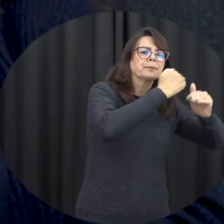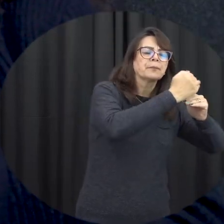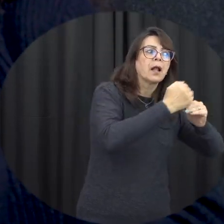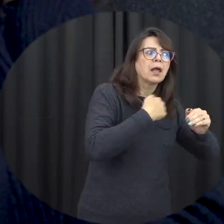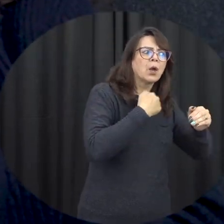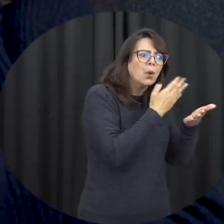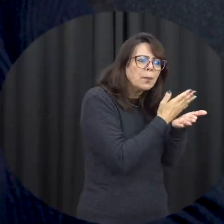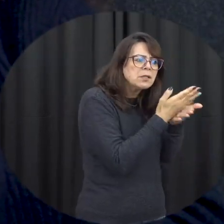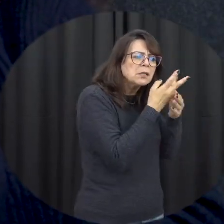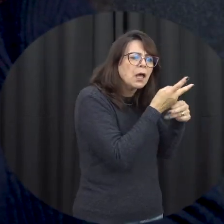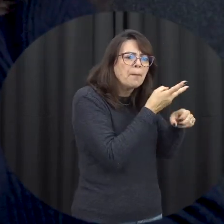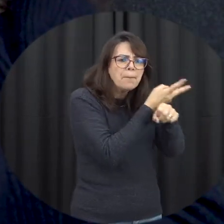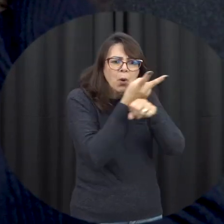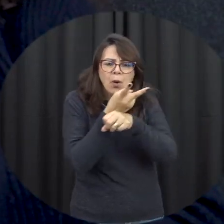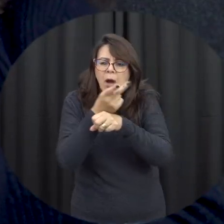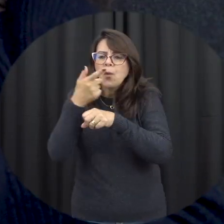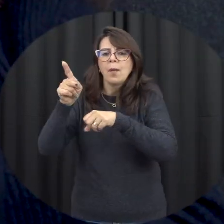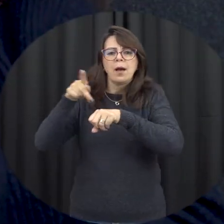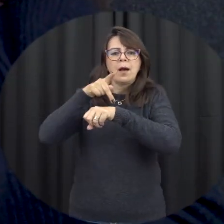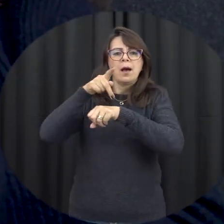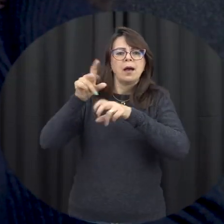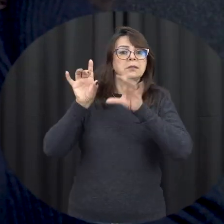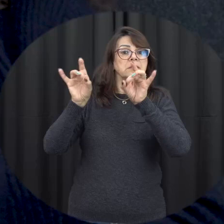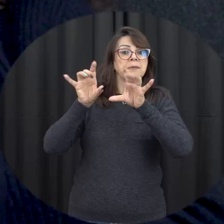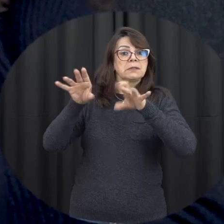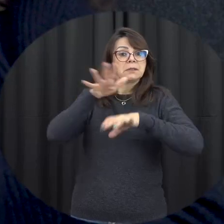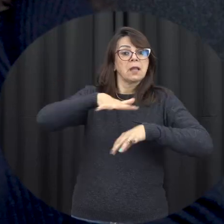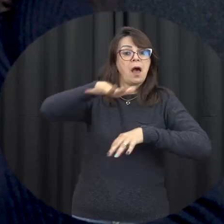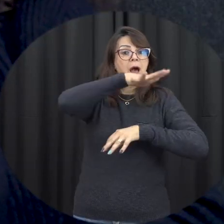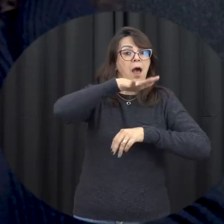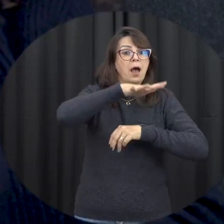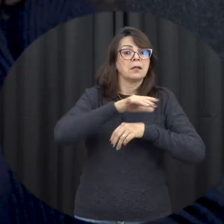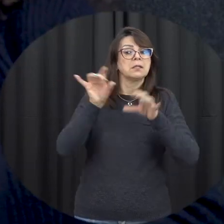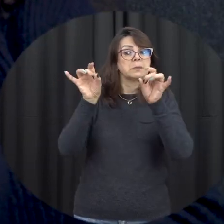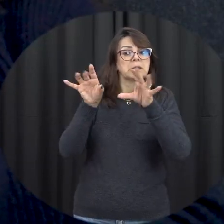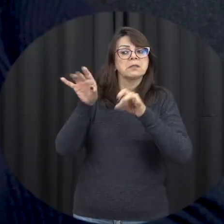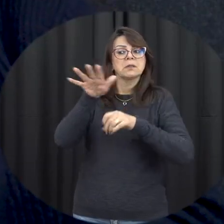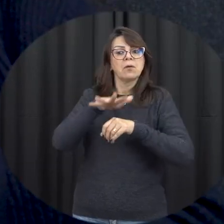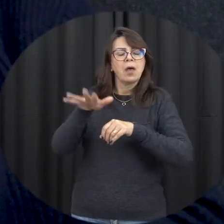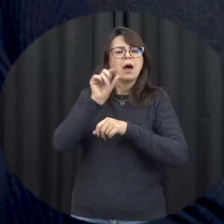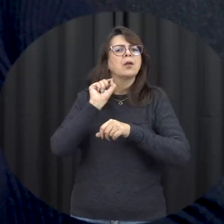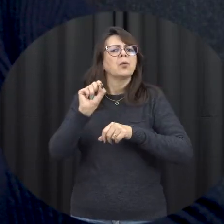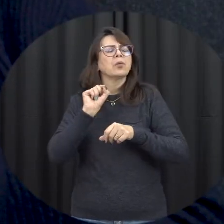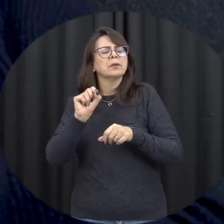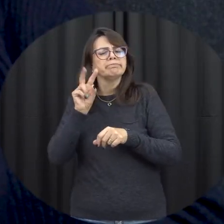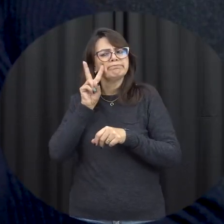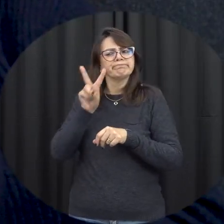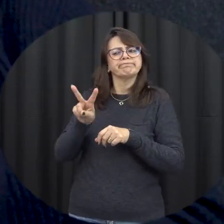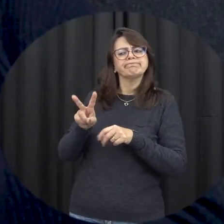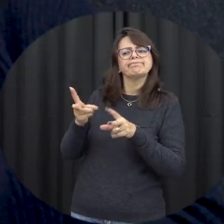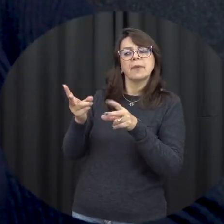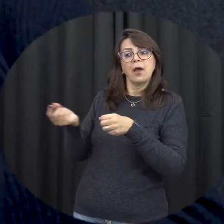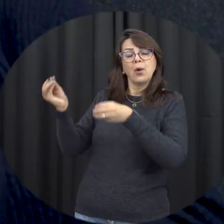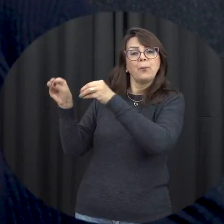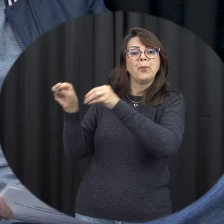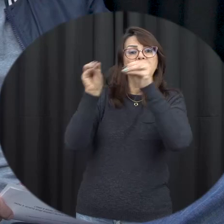Aí me levou a procurar uma especialização na área. Essa especialização eu